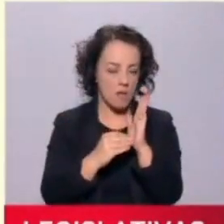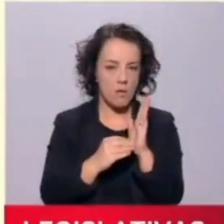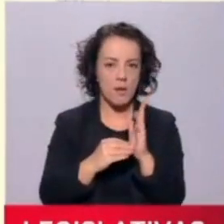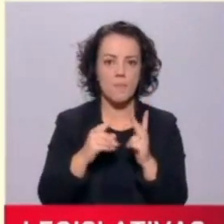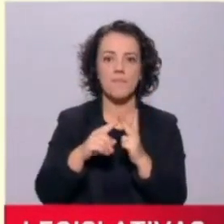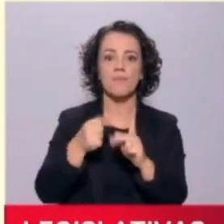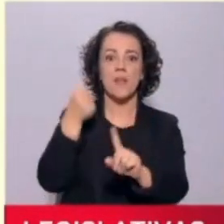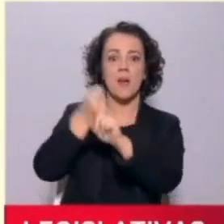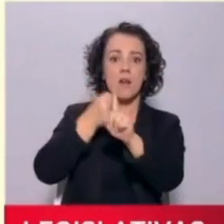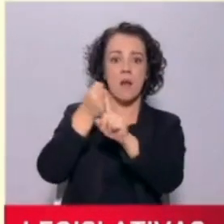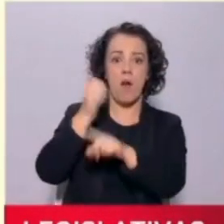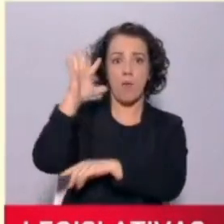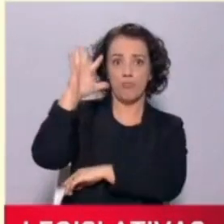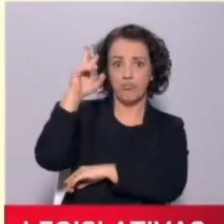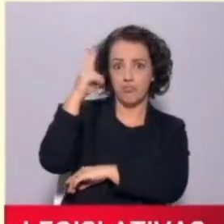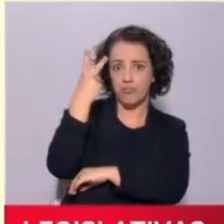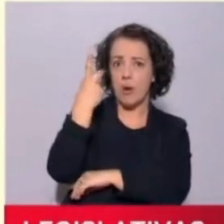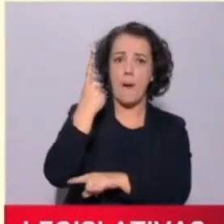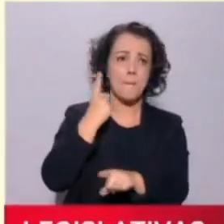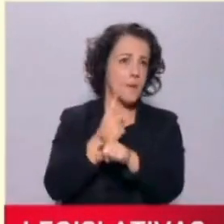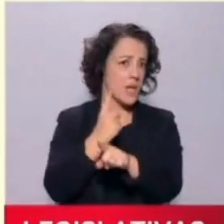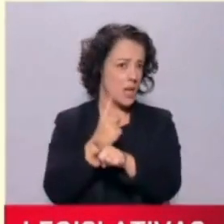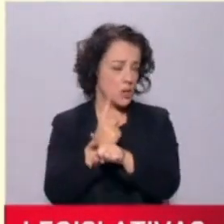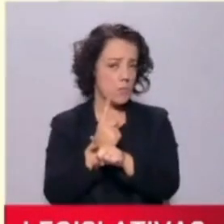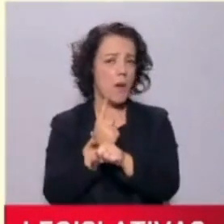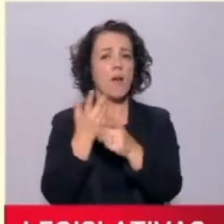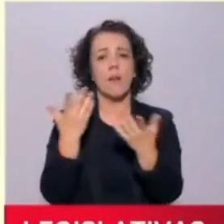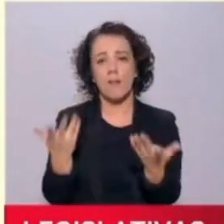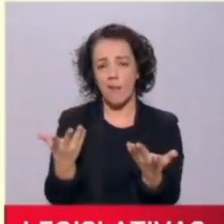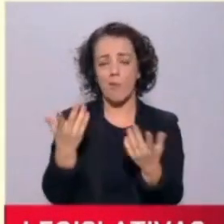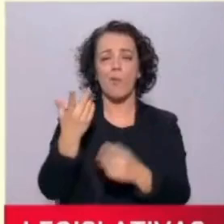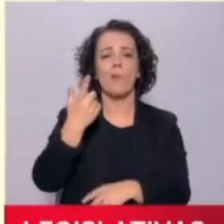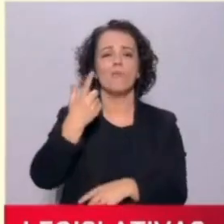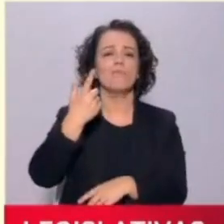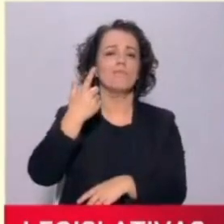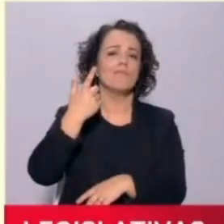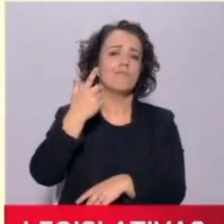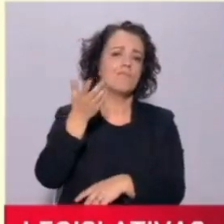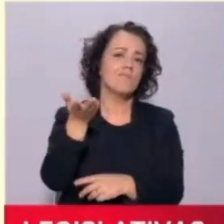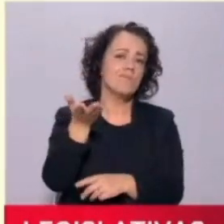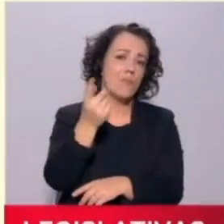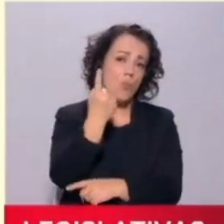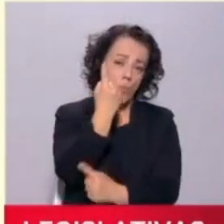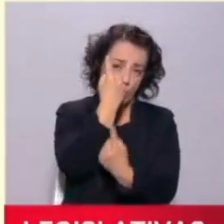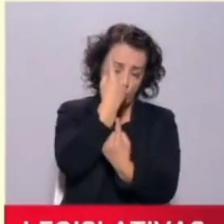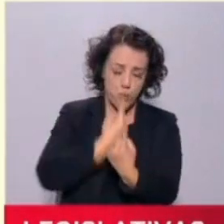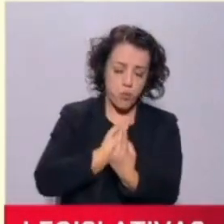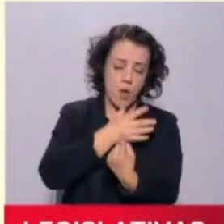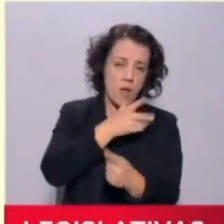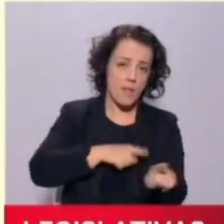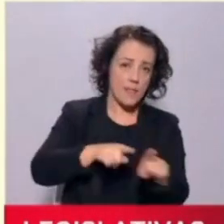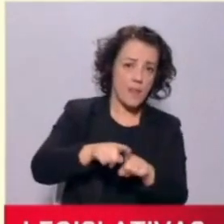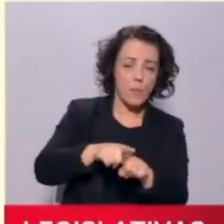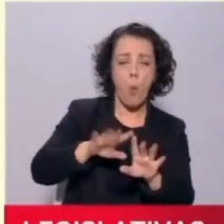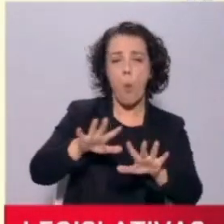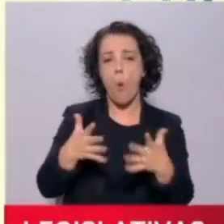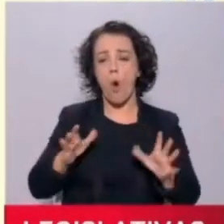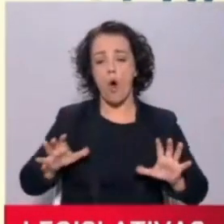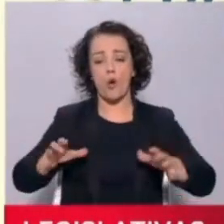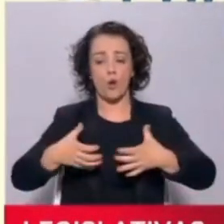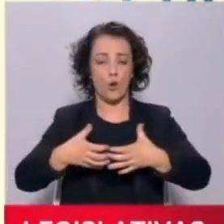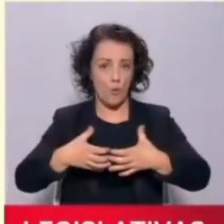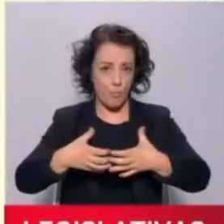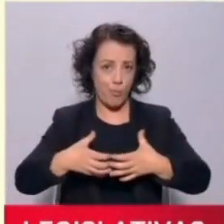que o combate à crise climática é a mesma coisa e sabemos que seja com um neste caso uma deputada seja com o grupo parlamentar